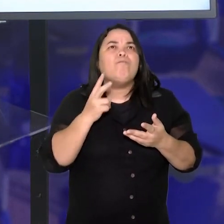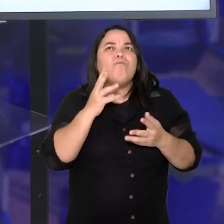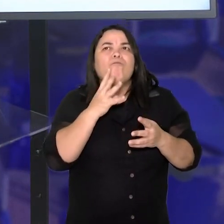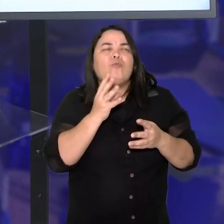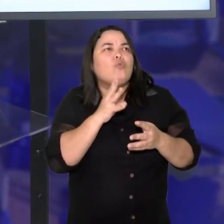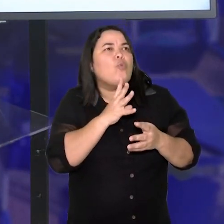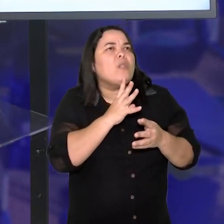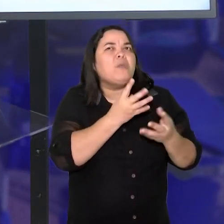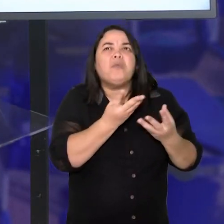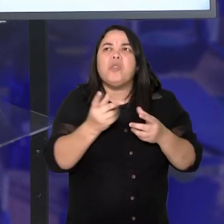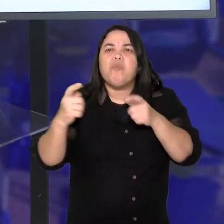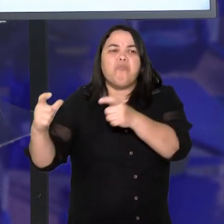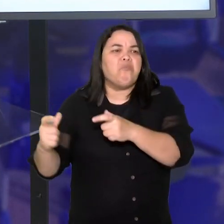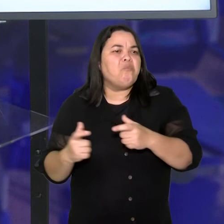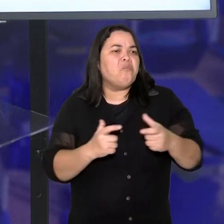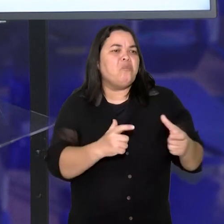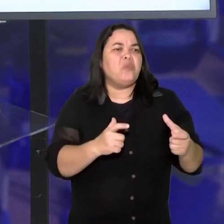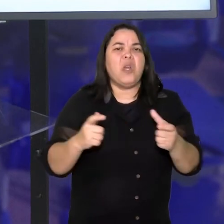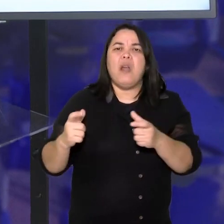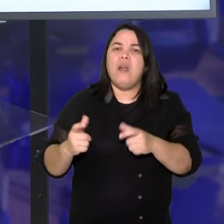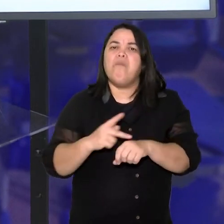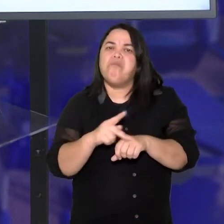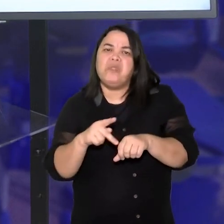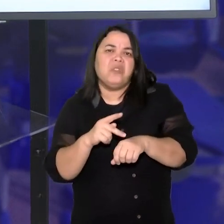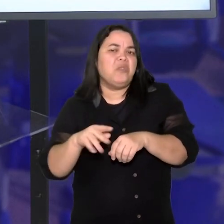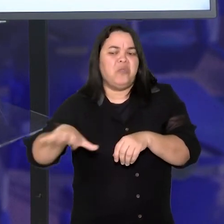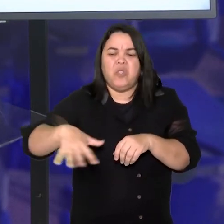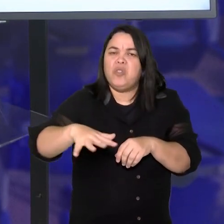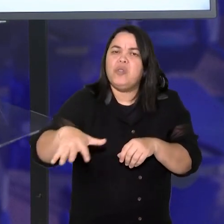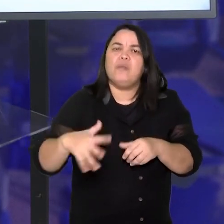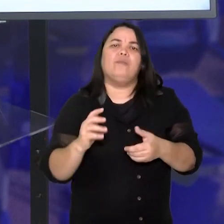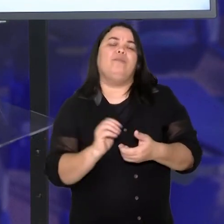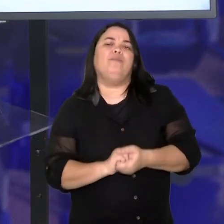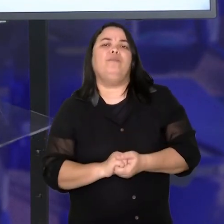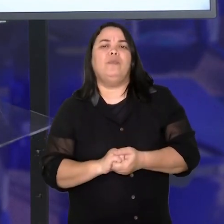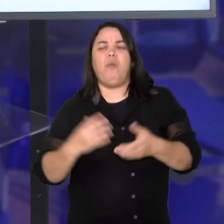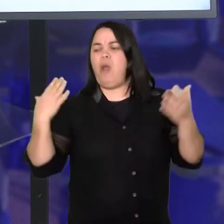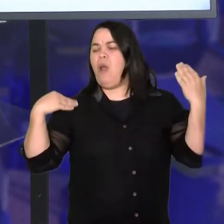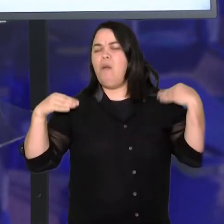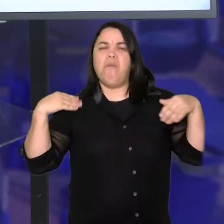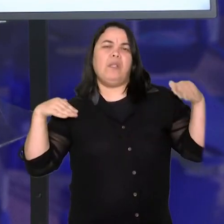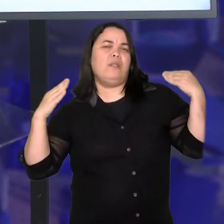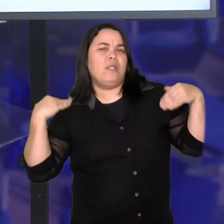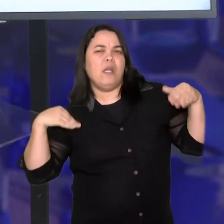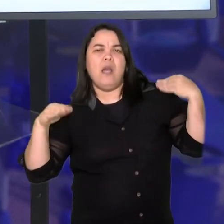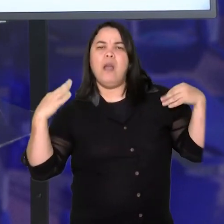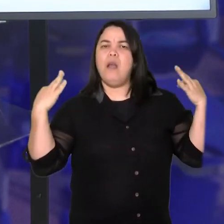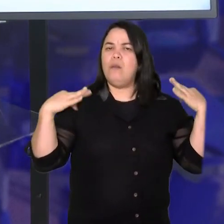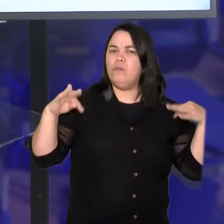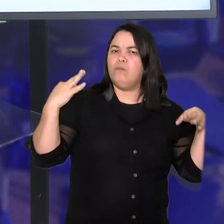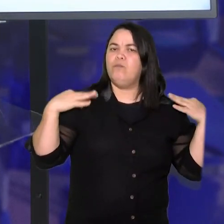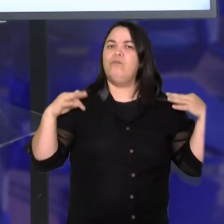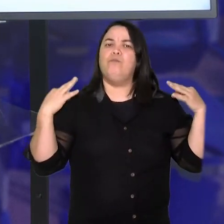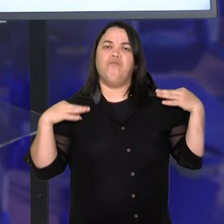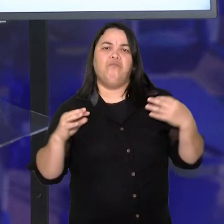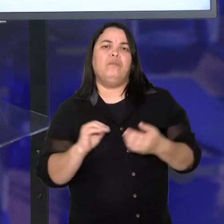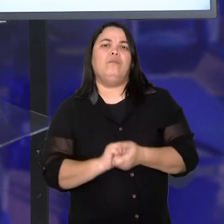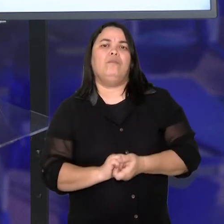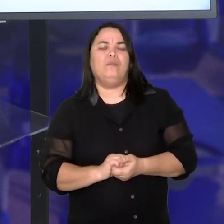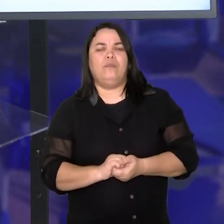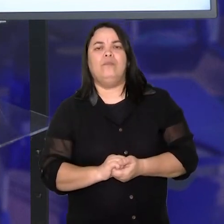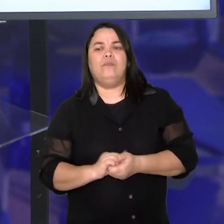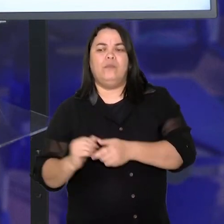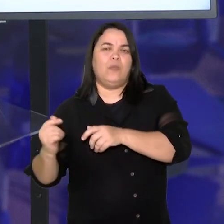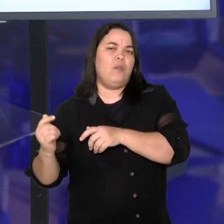outro local, seja região, país, né, mas você tem uma atividade de lazer, até para conhecimento de cultura, ou então o